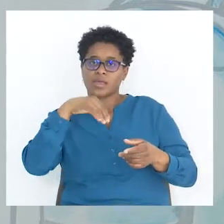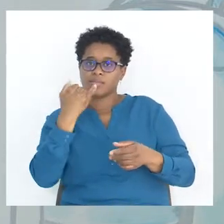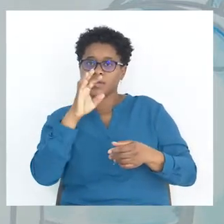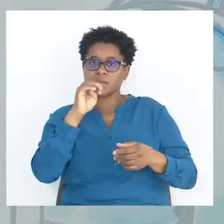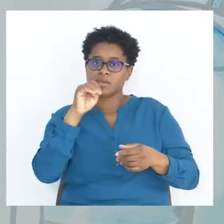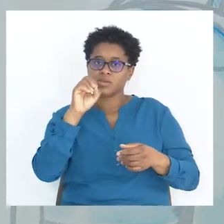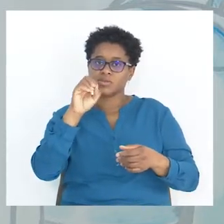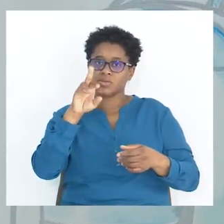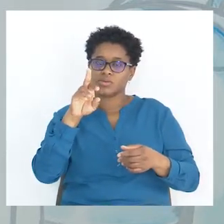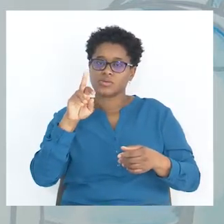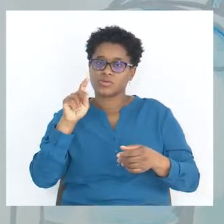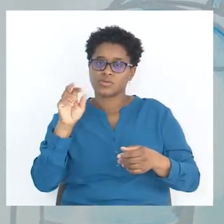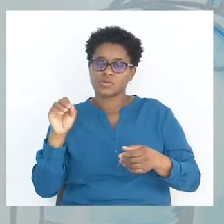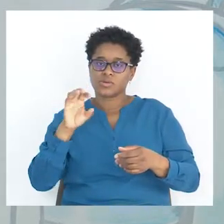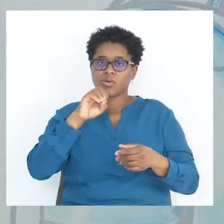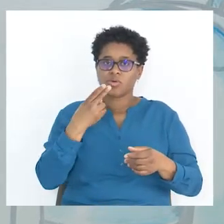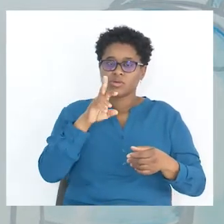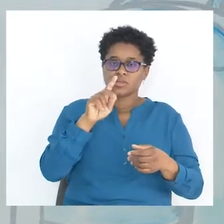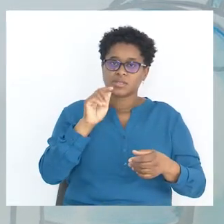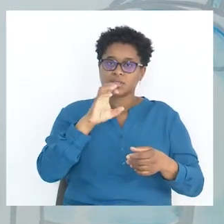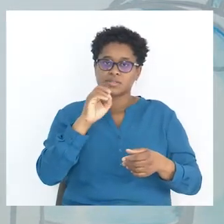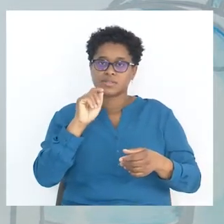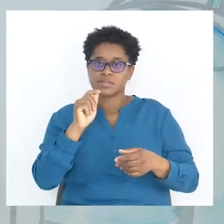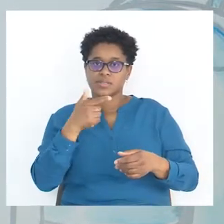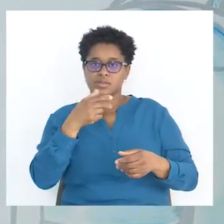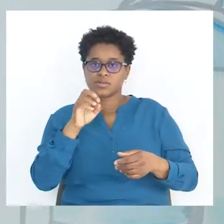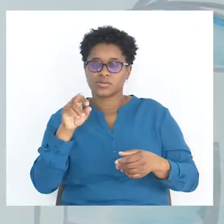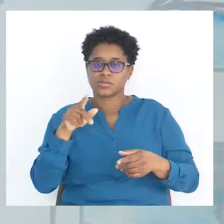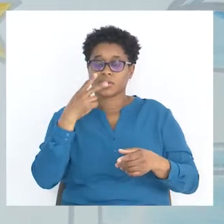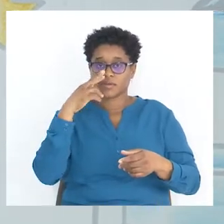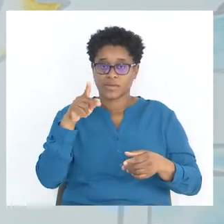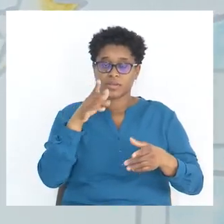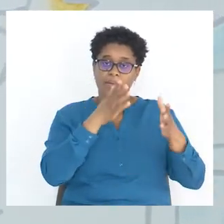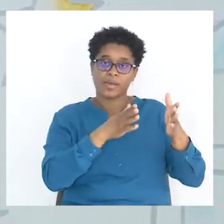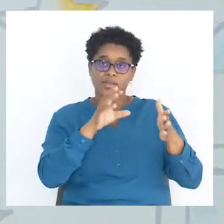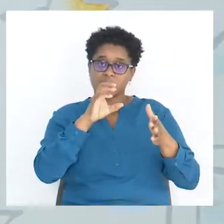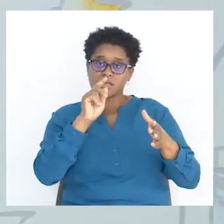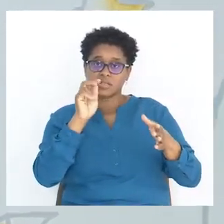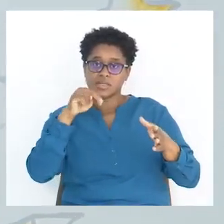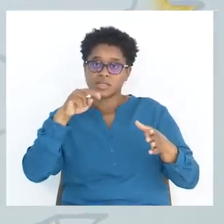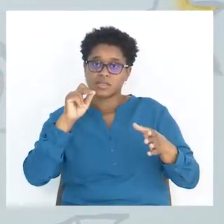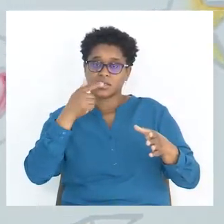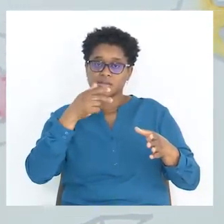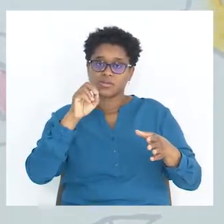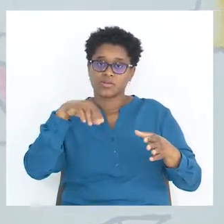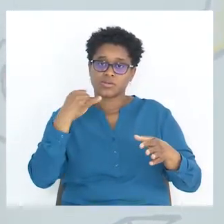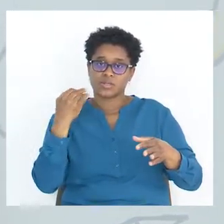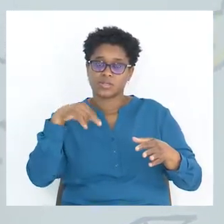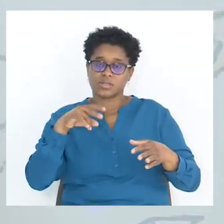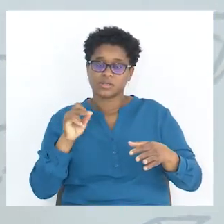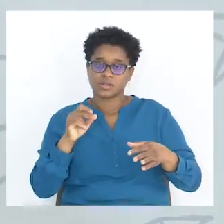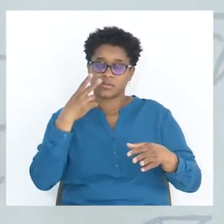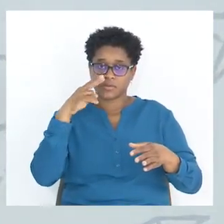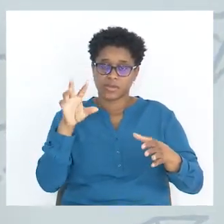química é relevante. Ainda repara que está-se a falar daquilo que é a serotonina, tu vais aplicando